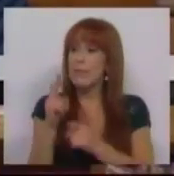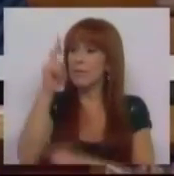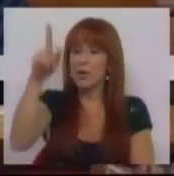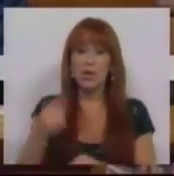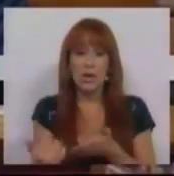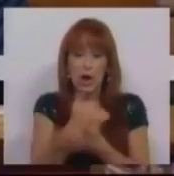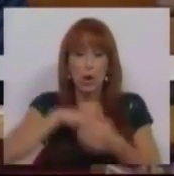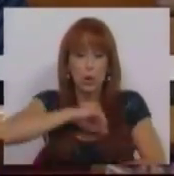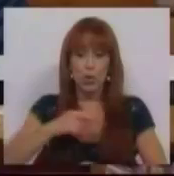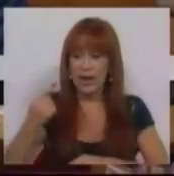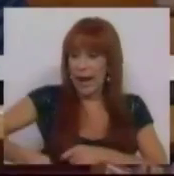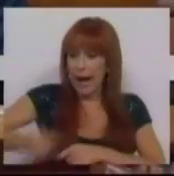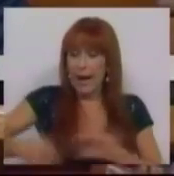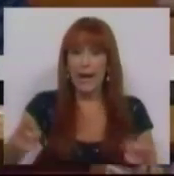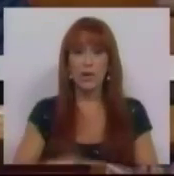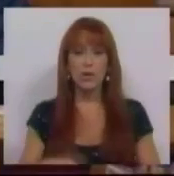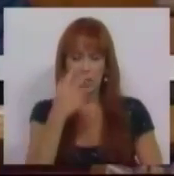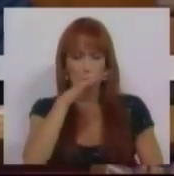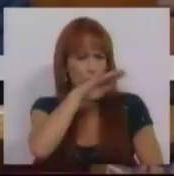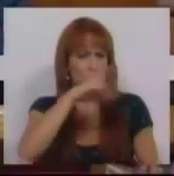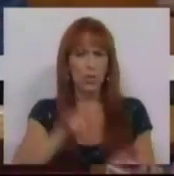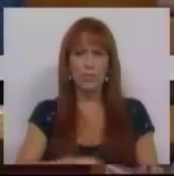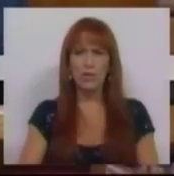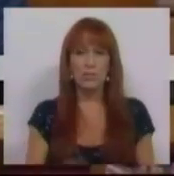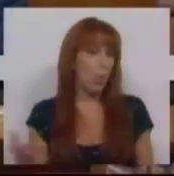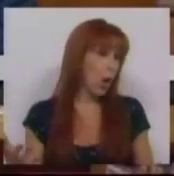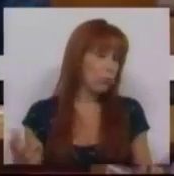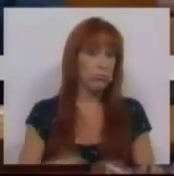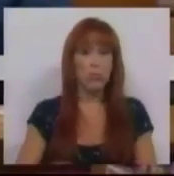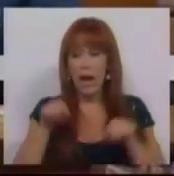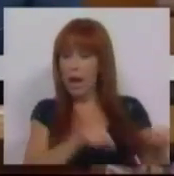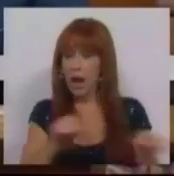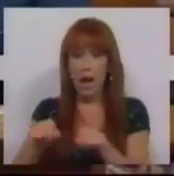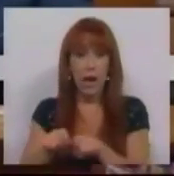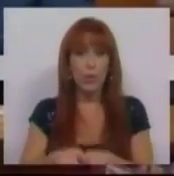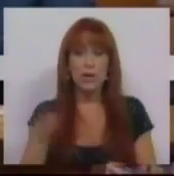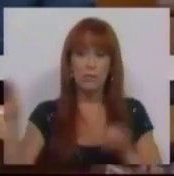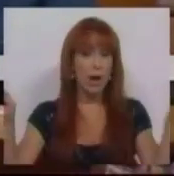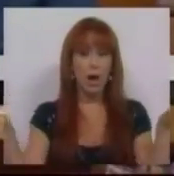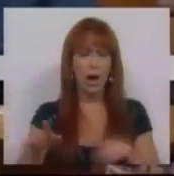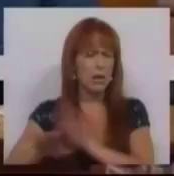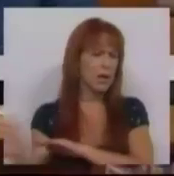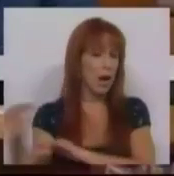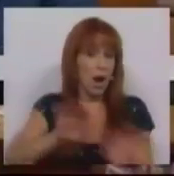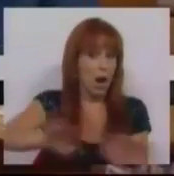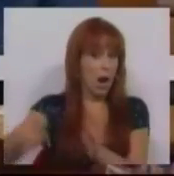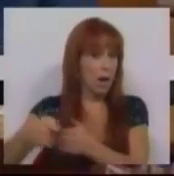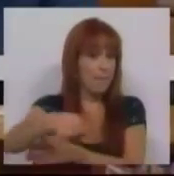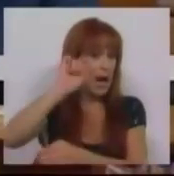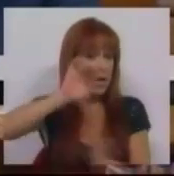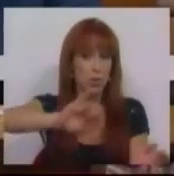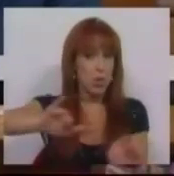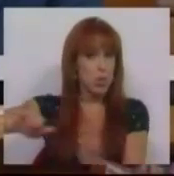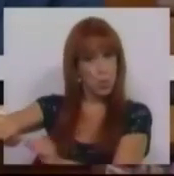juros, lucros e renda. Curiosamente, ou nem por isso, são estes que menos são chamados pela direita a pagar a